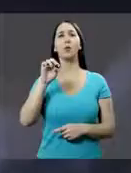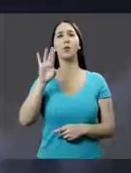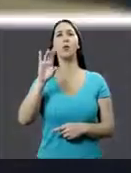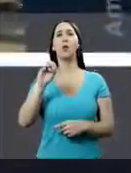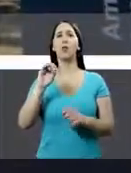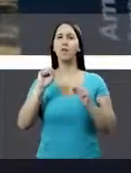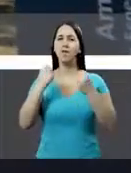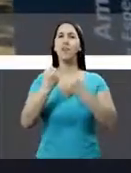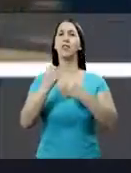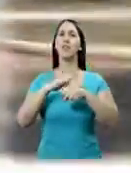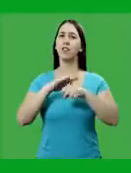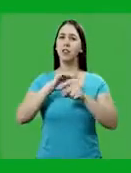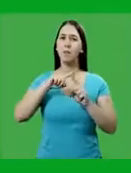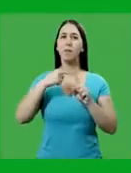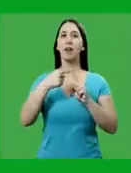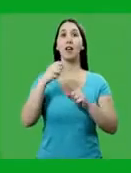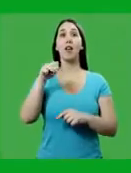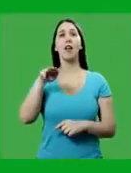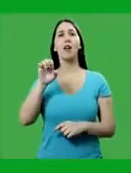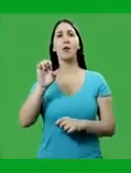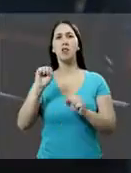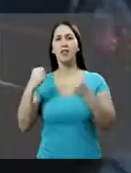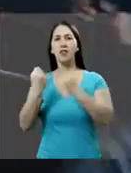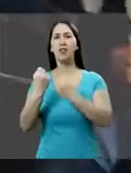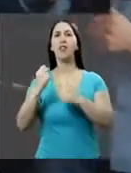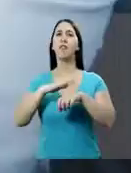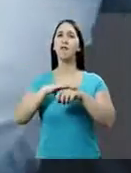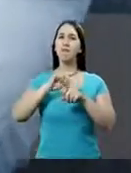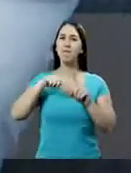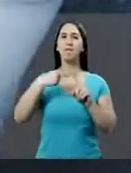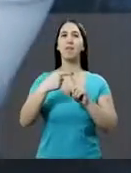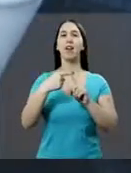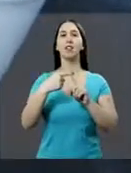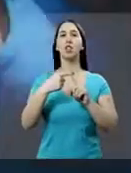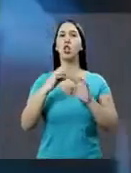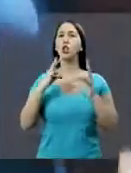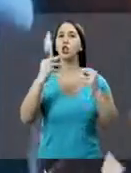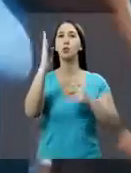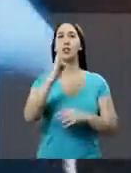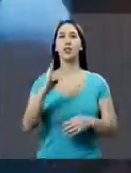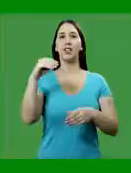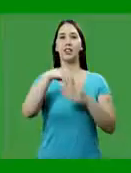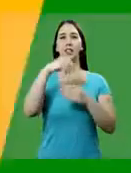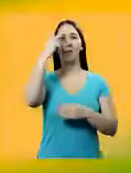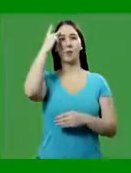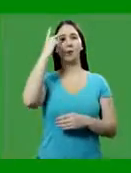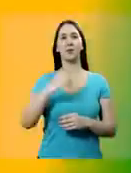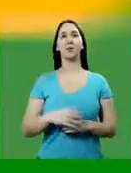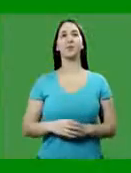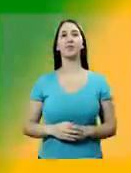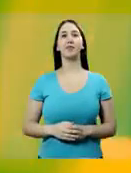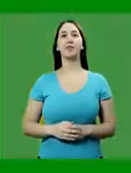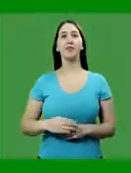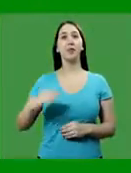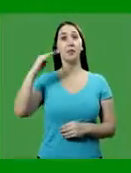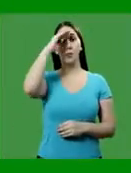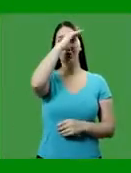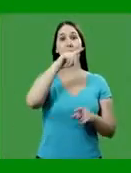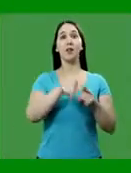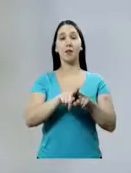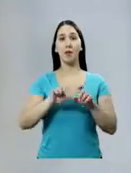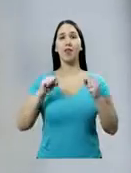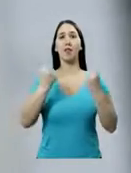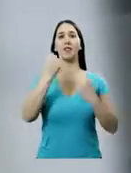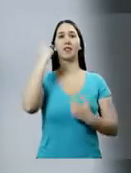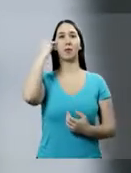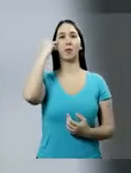mais. Vamos defender as AMES e vamos fazer mais, mais para todos os brasileiros de São Paulo. Bolsonaro também defende São